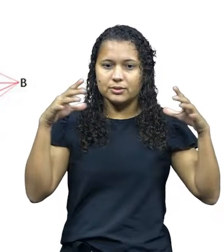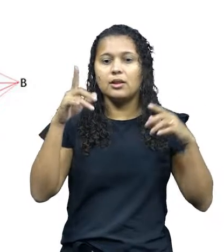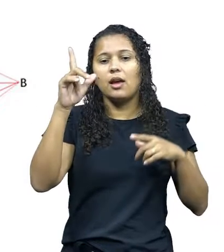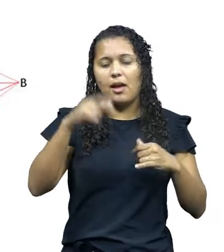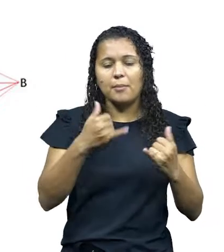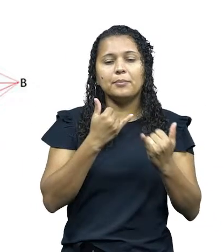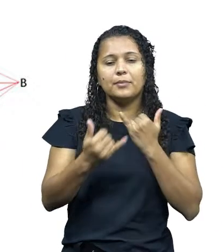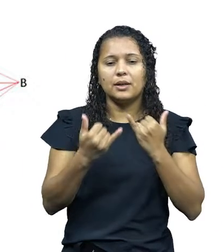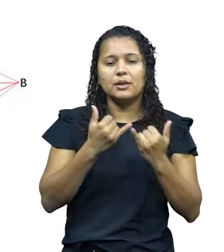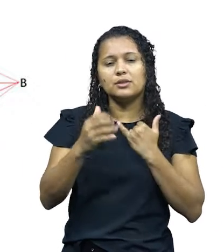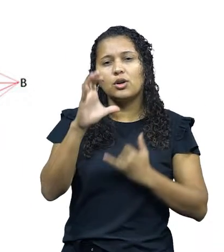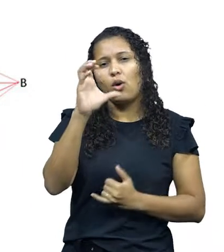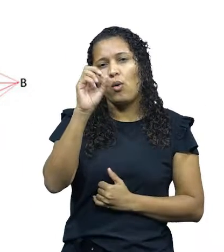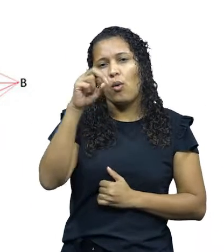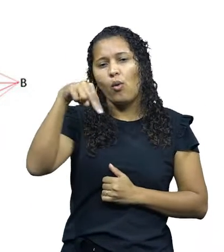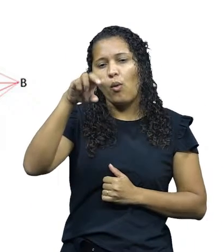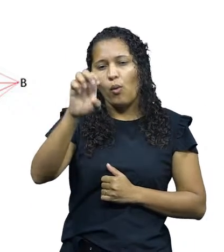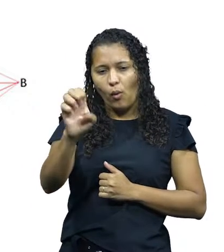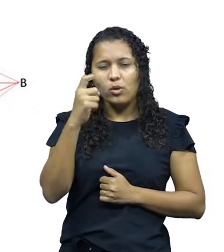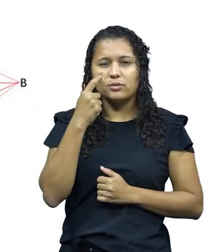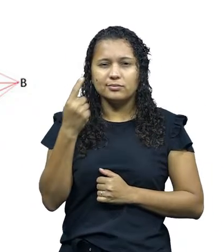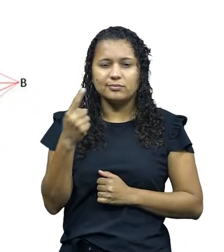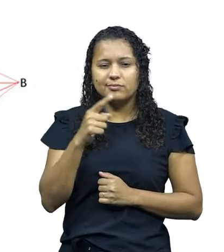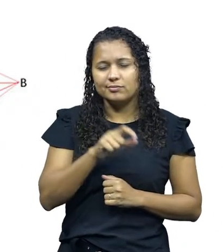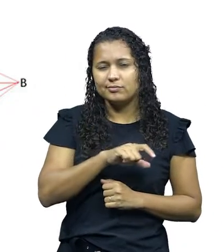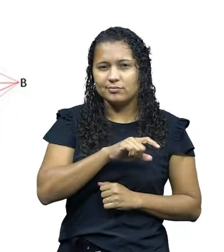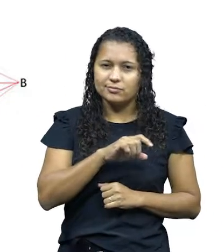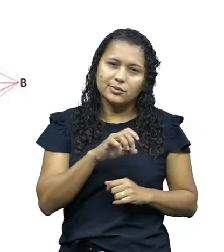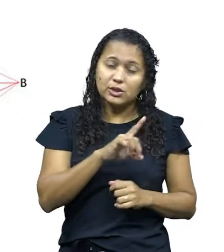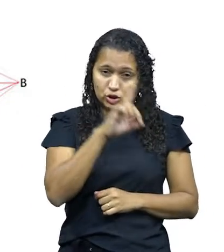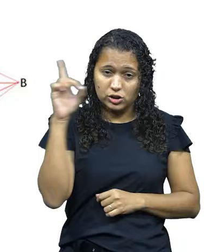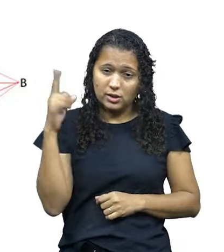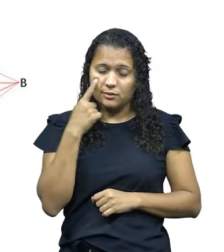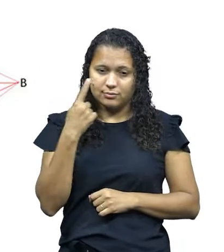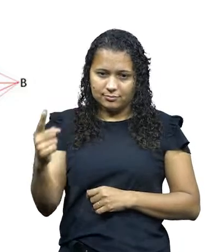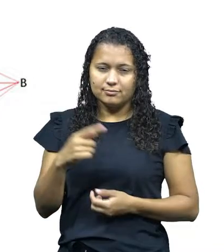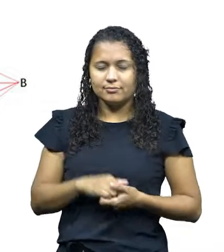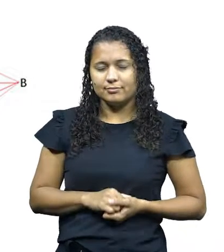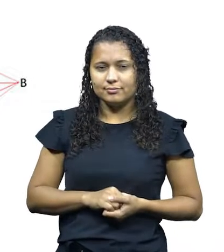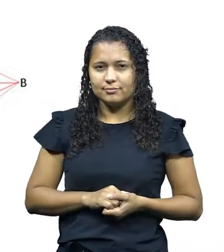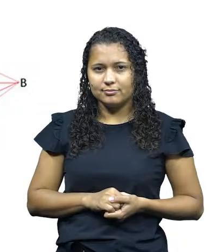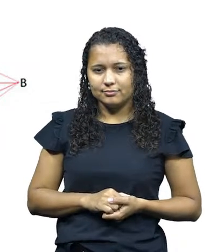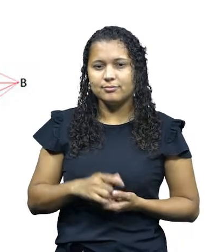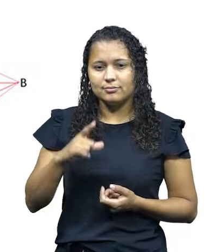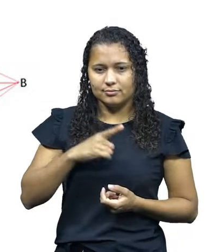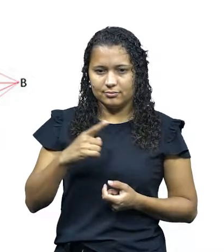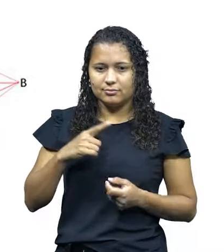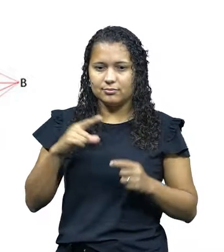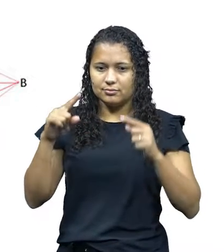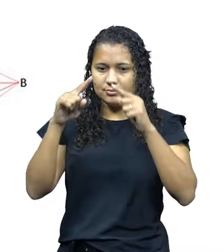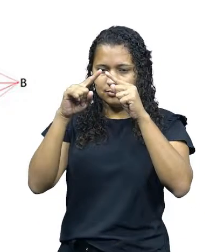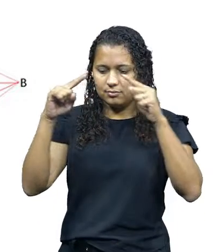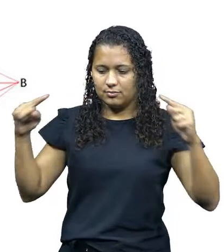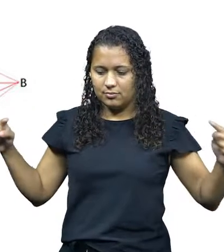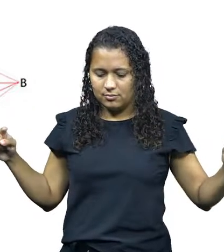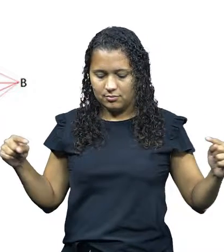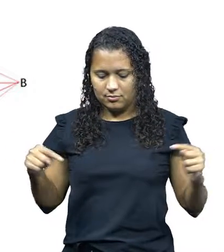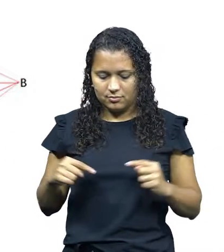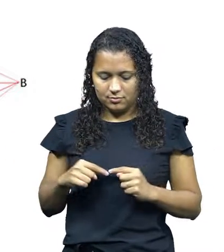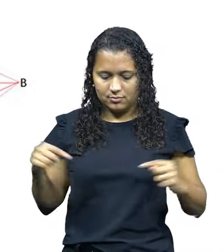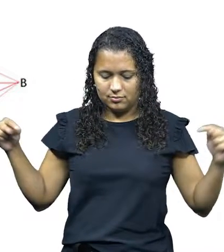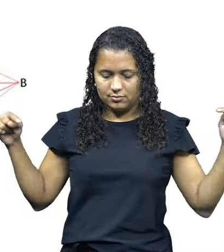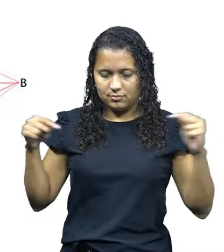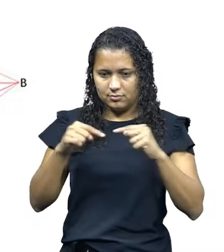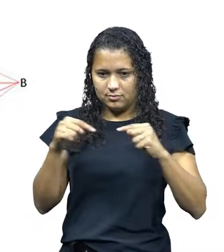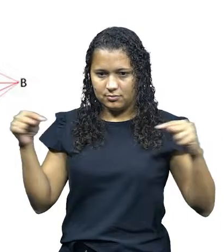a gente pode ver aqui na figura ao lado, na figura direita, essa projeção acontecendo. Então, se você está